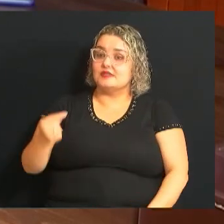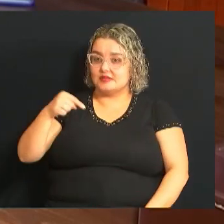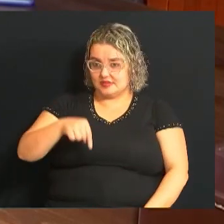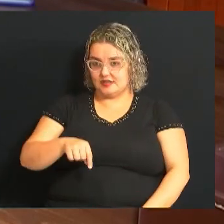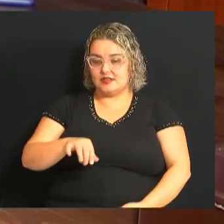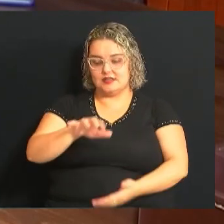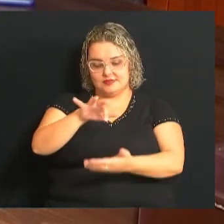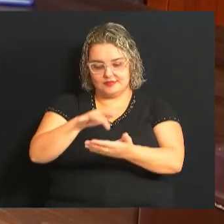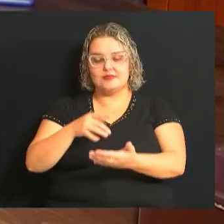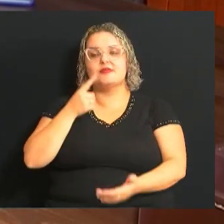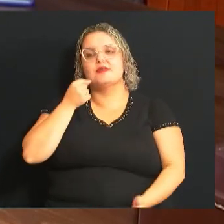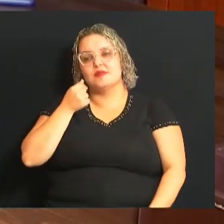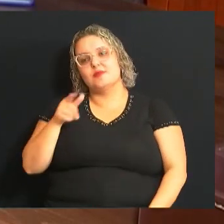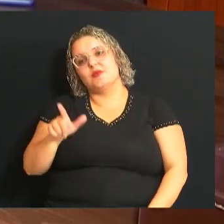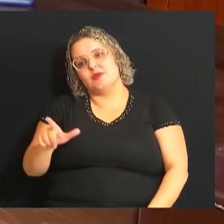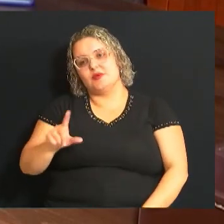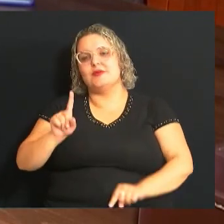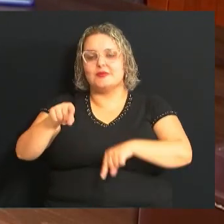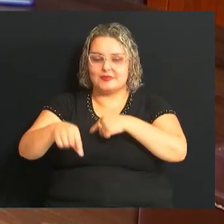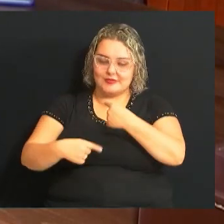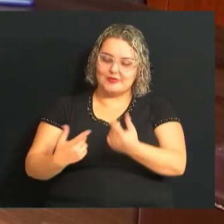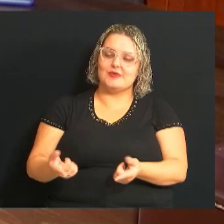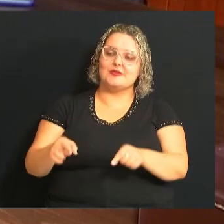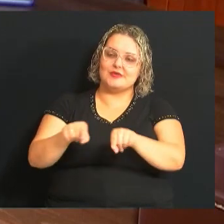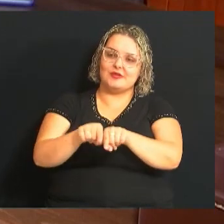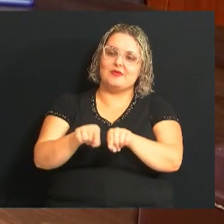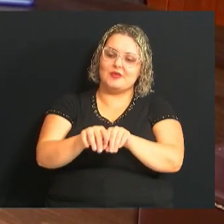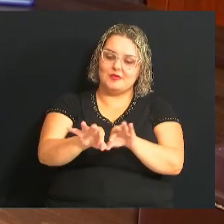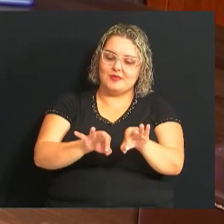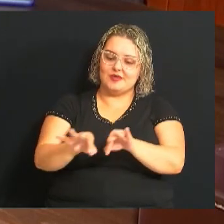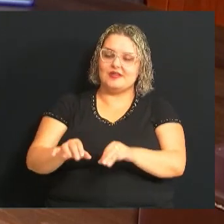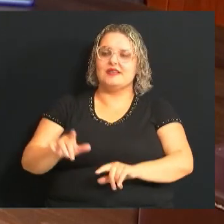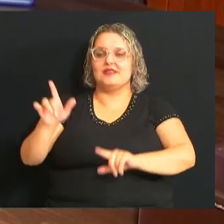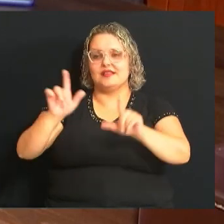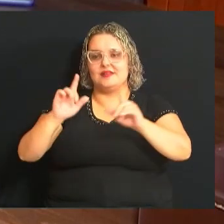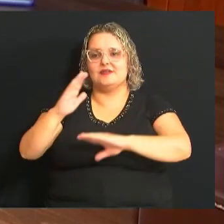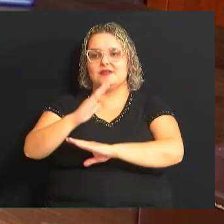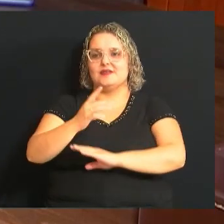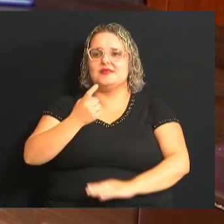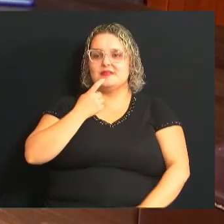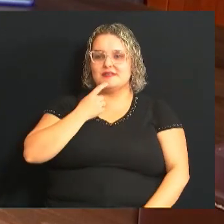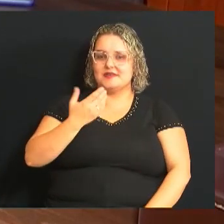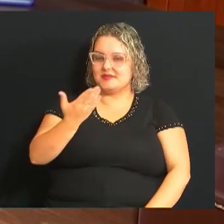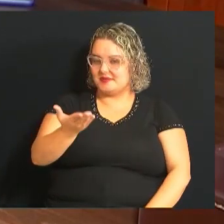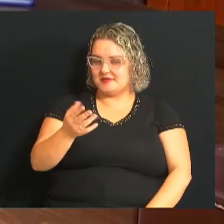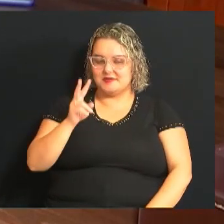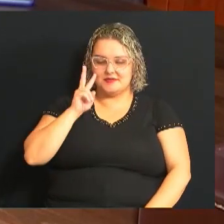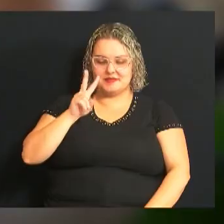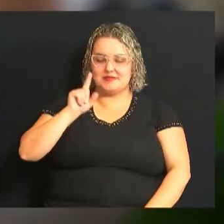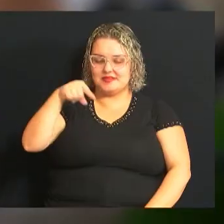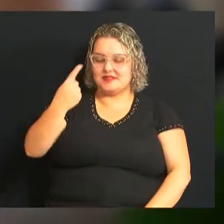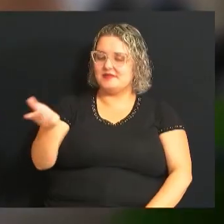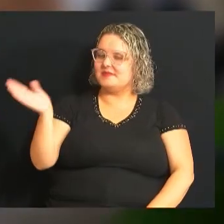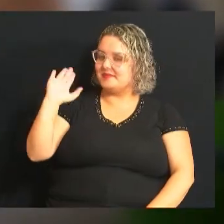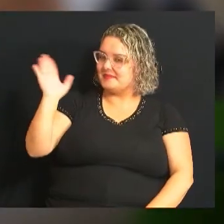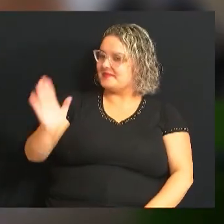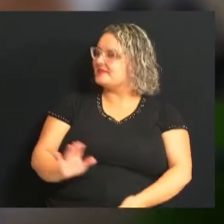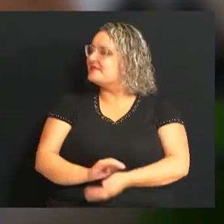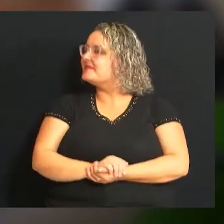Ponta do Lápis, é claro, e também dos outros programas da TV Câmara. Eu aguardo vocês na próxima edição. Tchau, tchau.